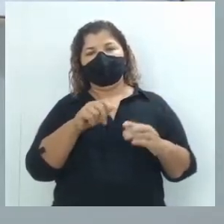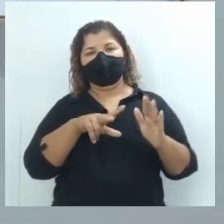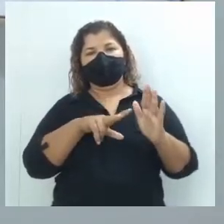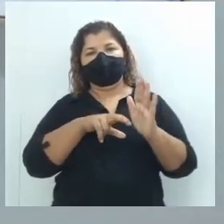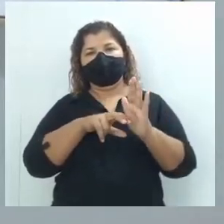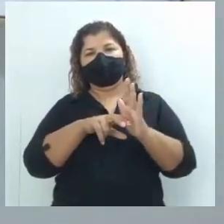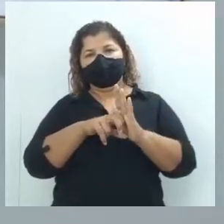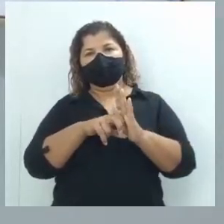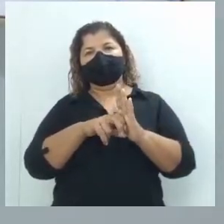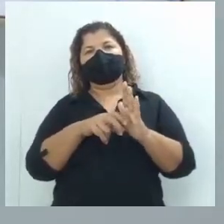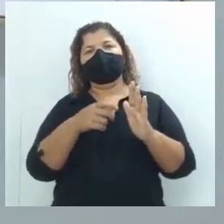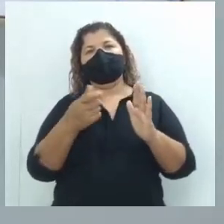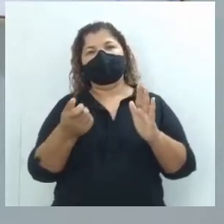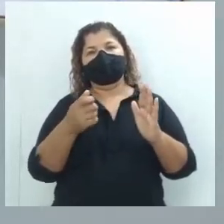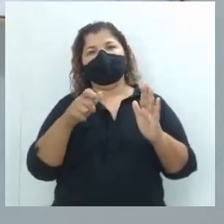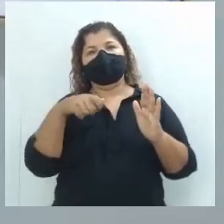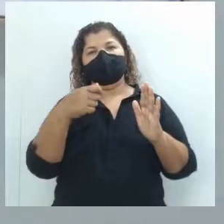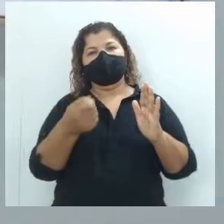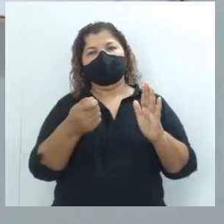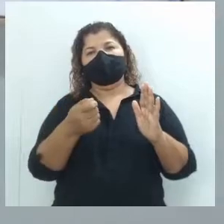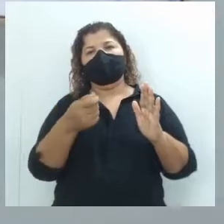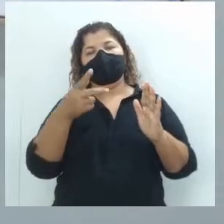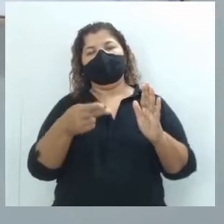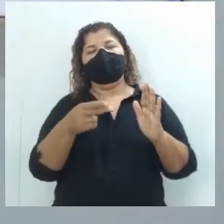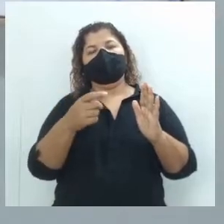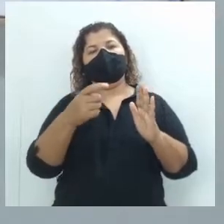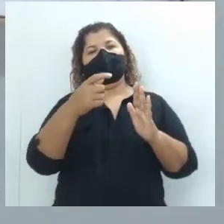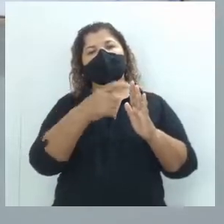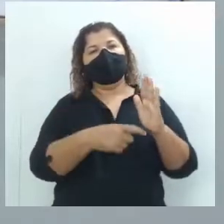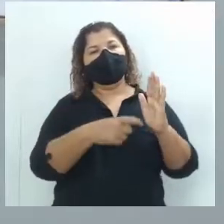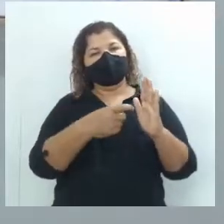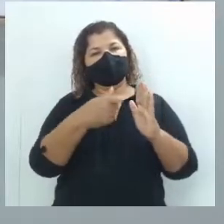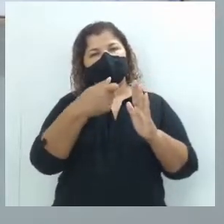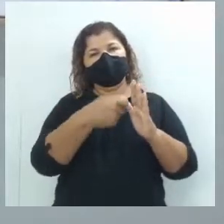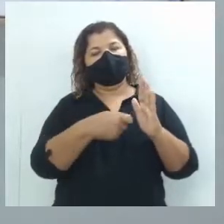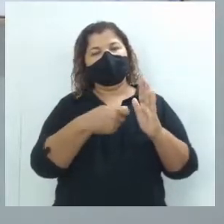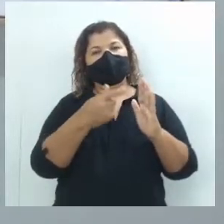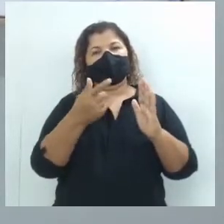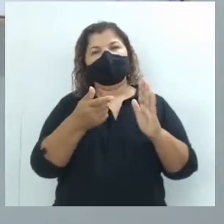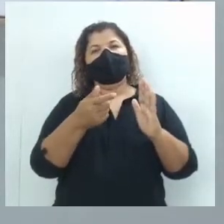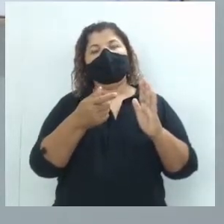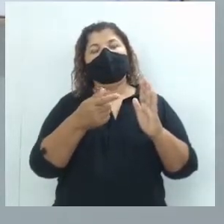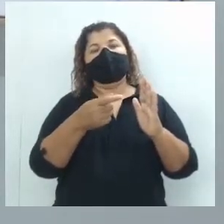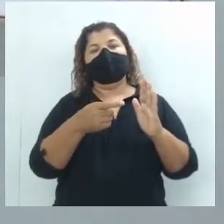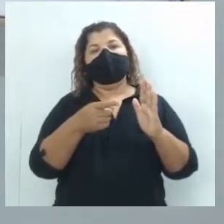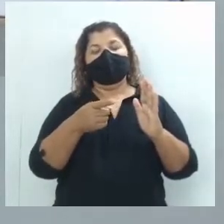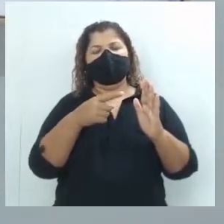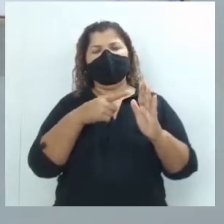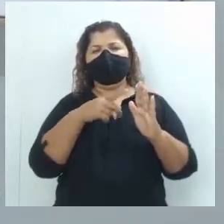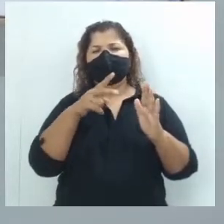RNA é uma receita, então o que é que vai acontecer? Quando o danado do ribossomo começa a ler o RNA